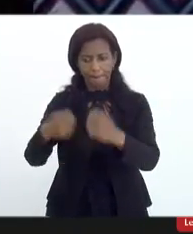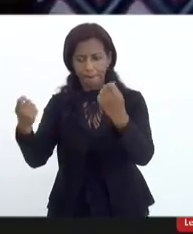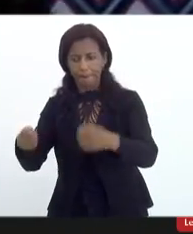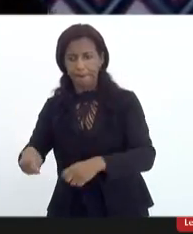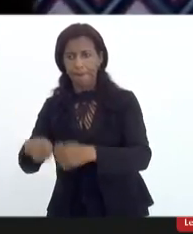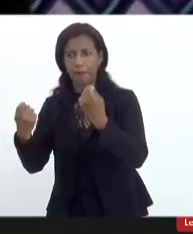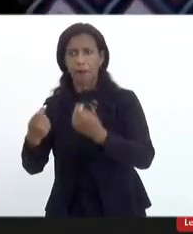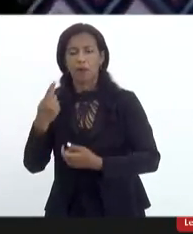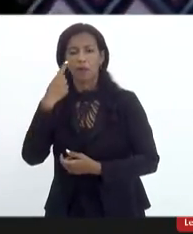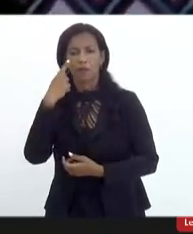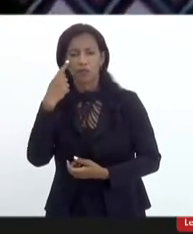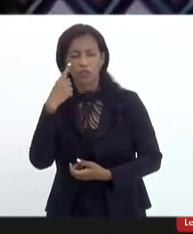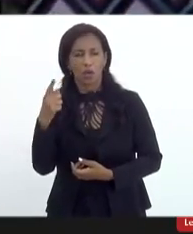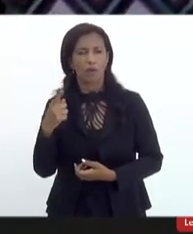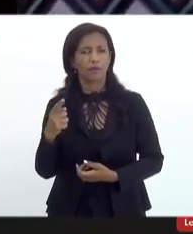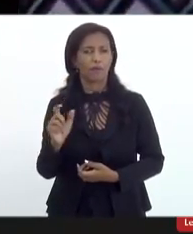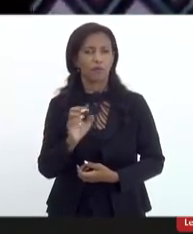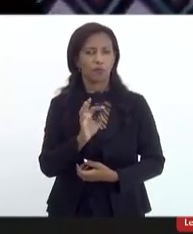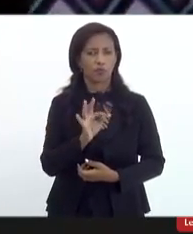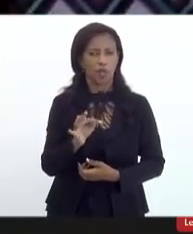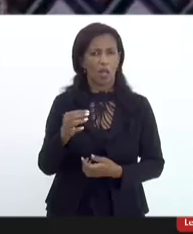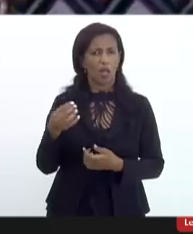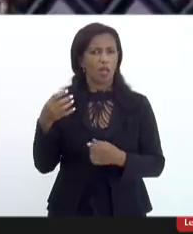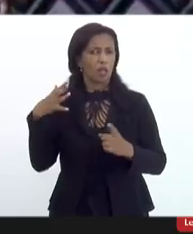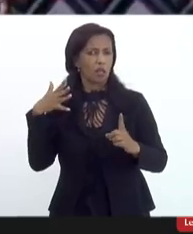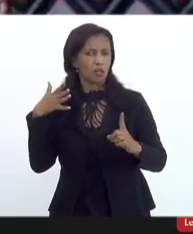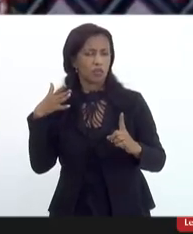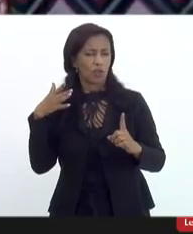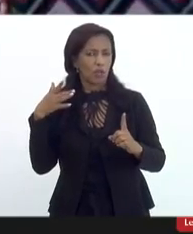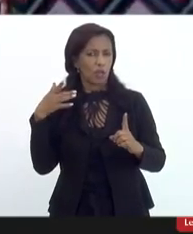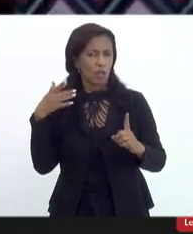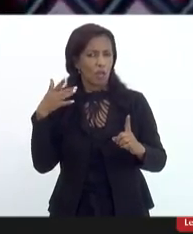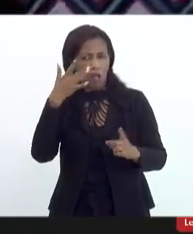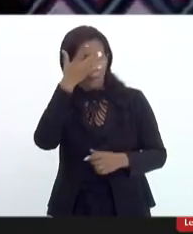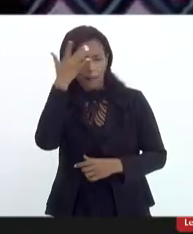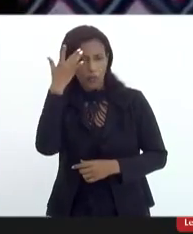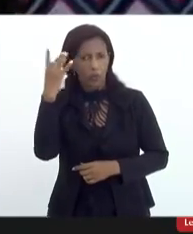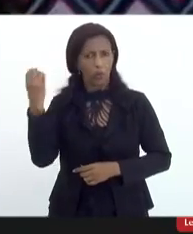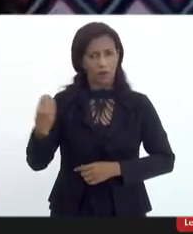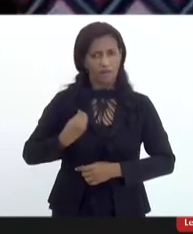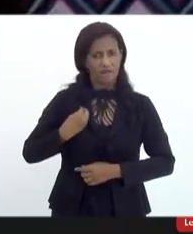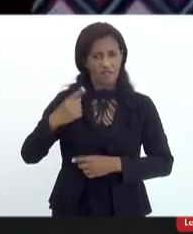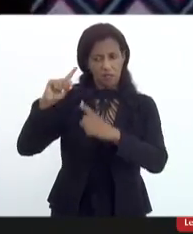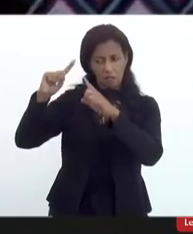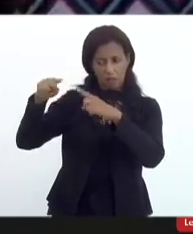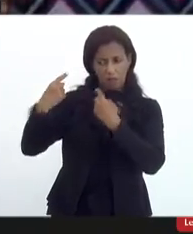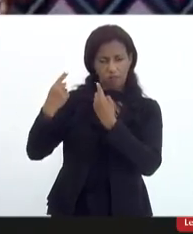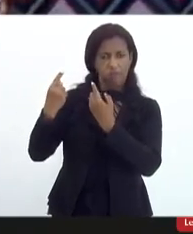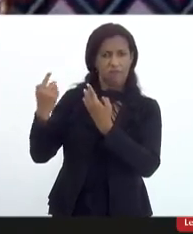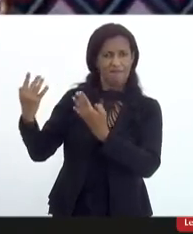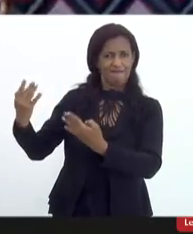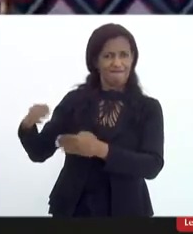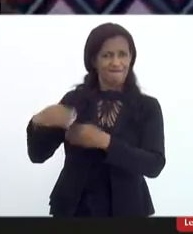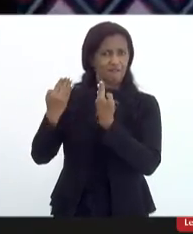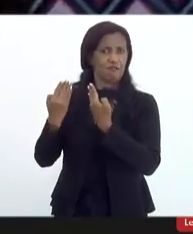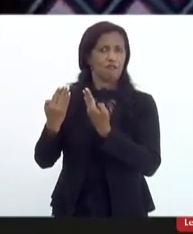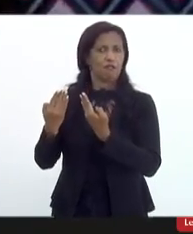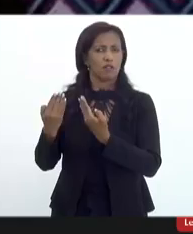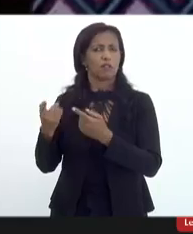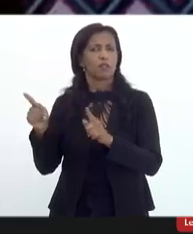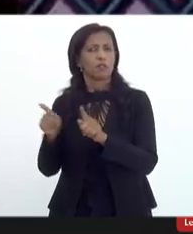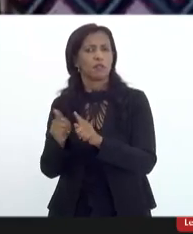já ouvimos o Totinho aqui, nas ameaças à vida das pessoas, no desenraizamento